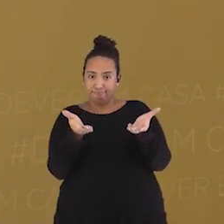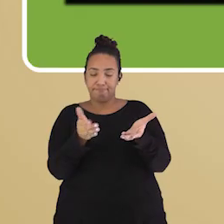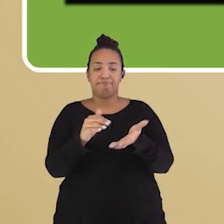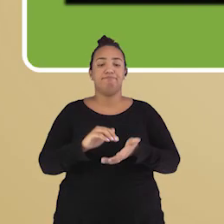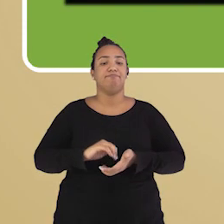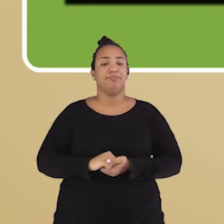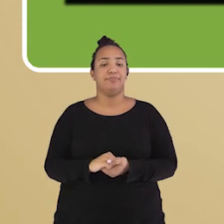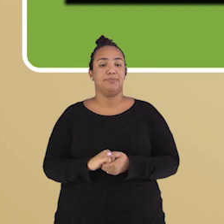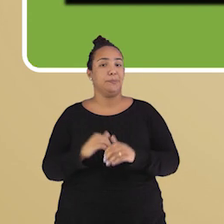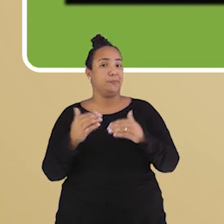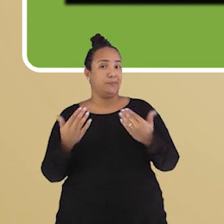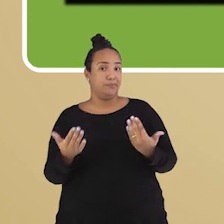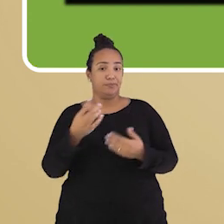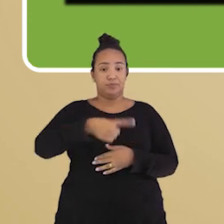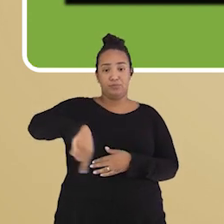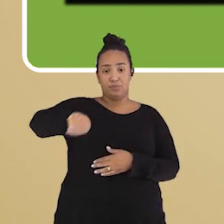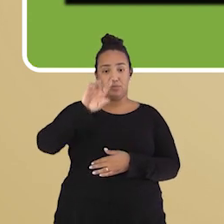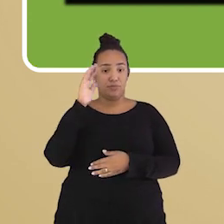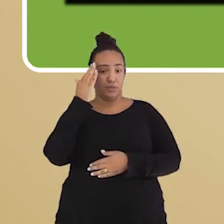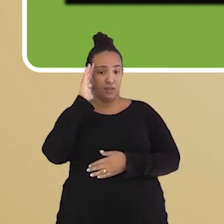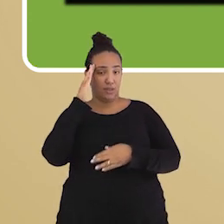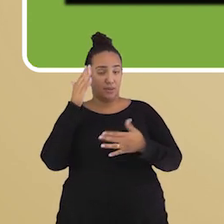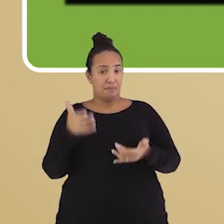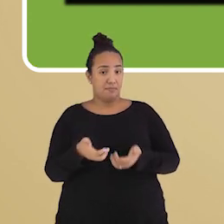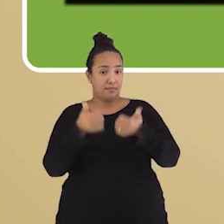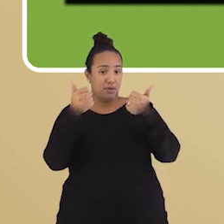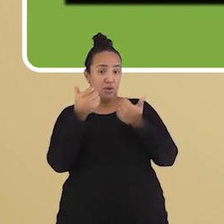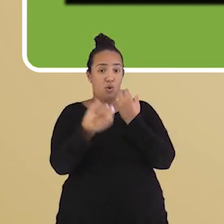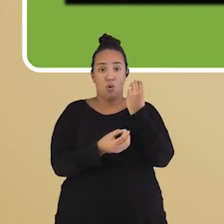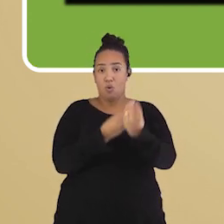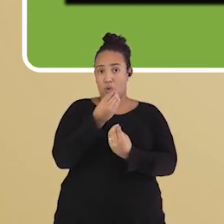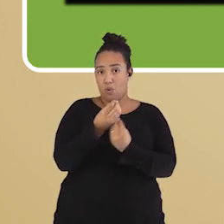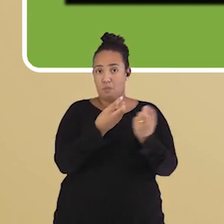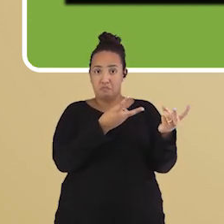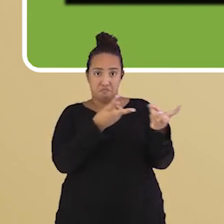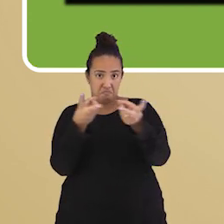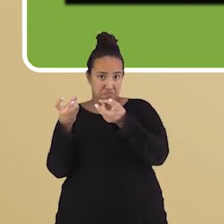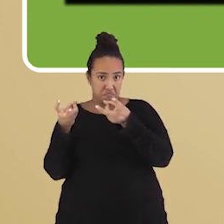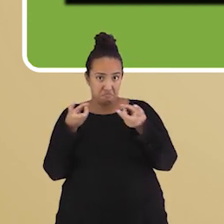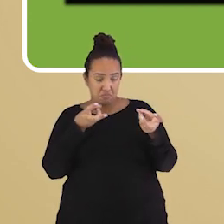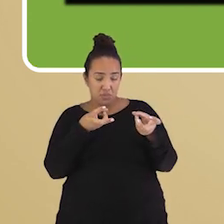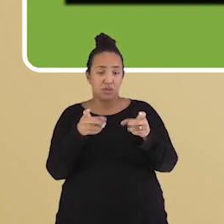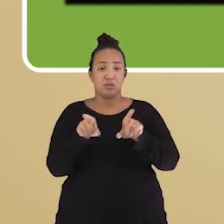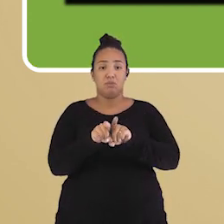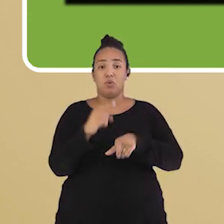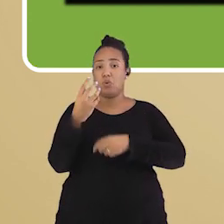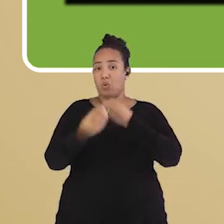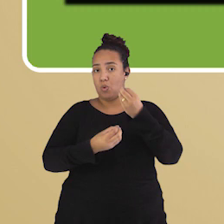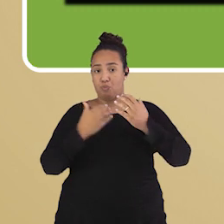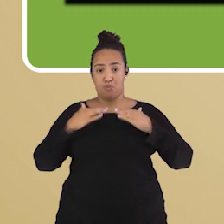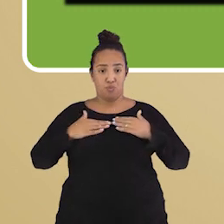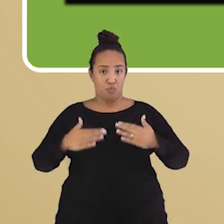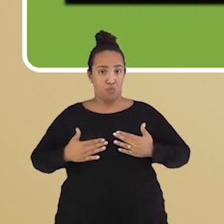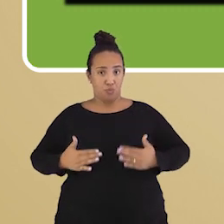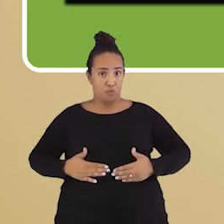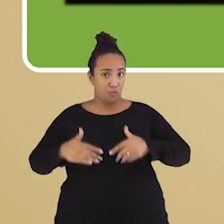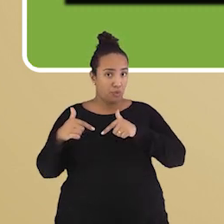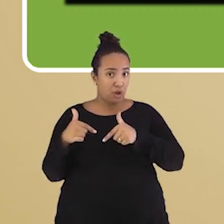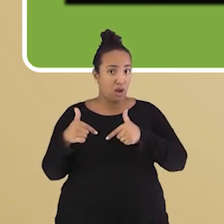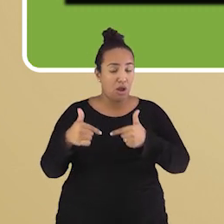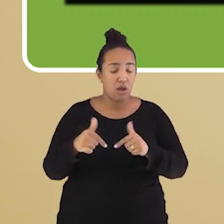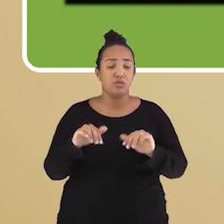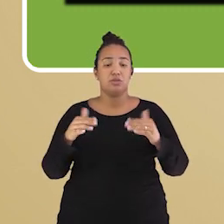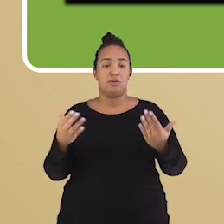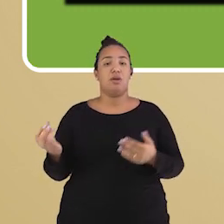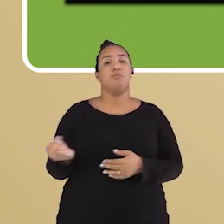recebemos. Para compreender melhor como percebemos os estímulos externos e como respondemos a eles, é